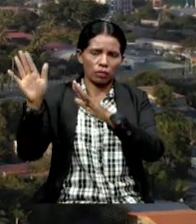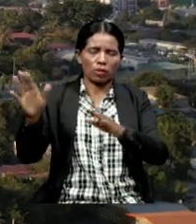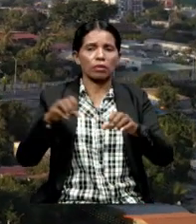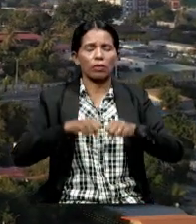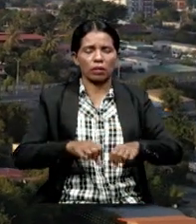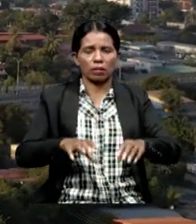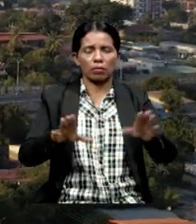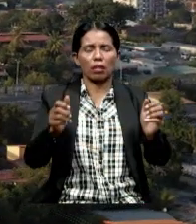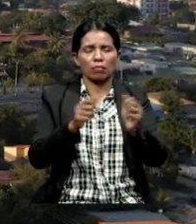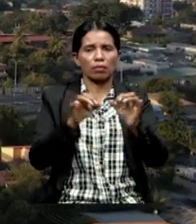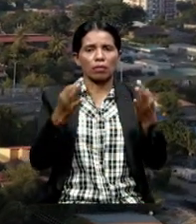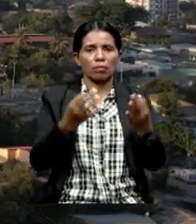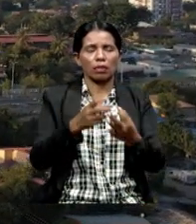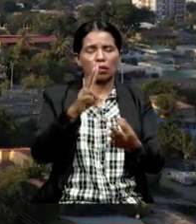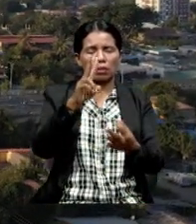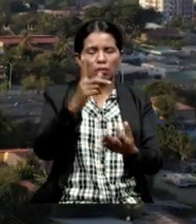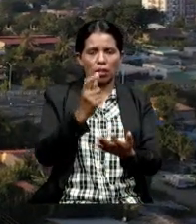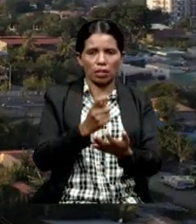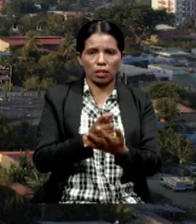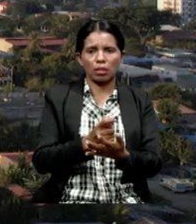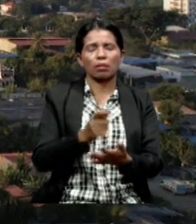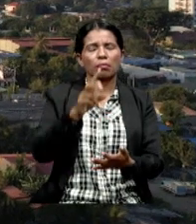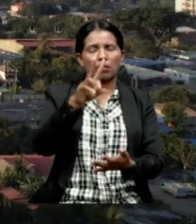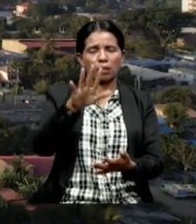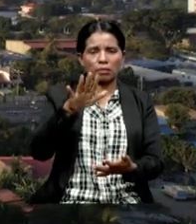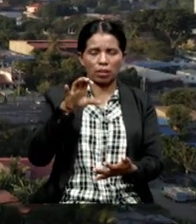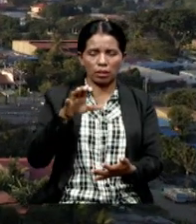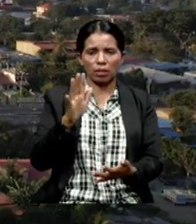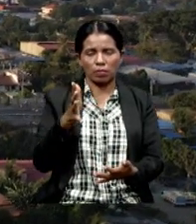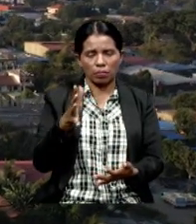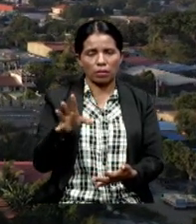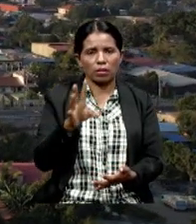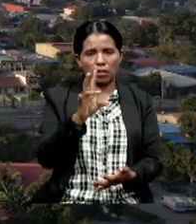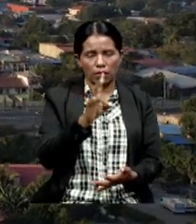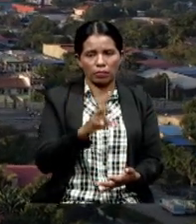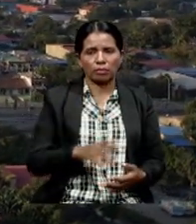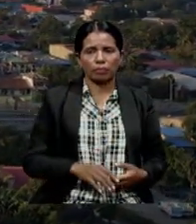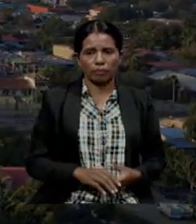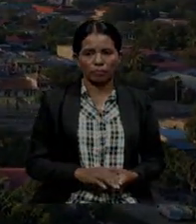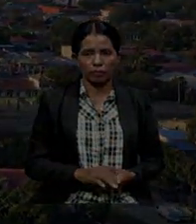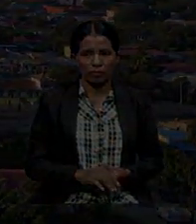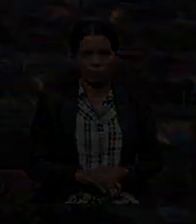família rihun rua atus lima nulu resinhualu. Leopoldina de Carvalho, Tomás Soares, Ziemen.